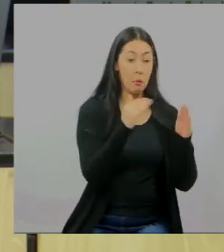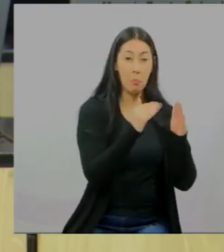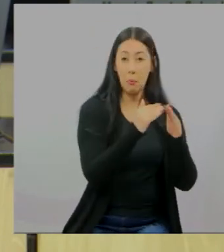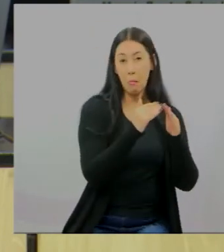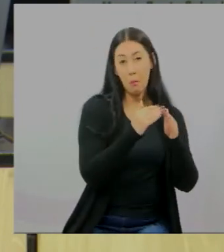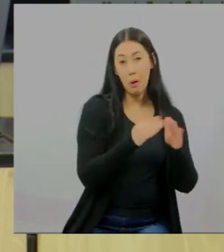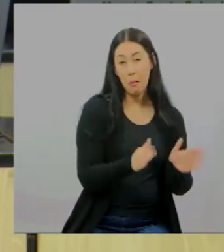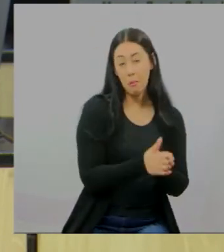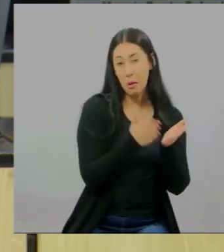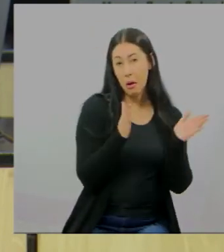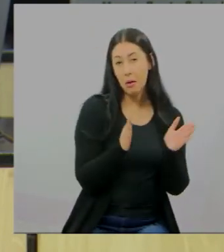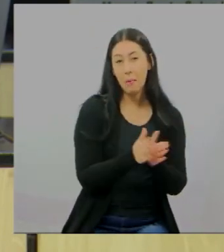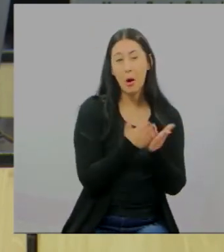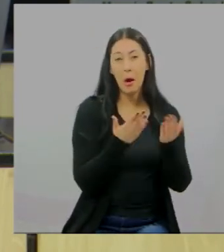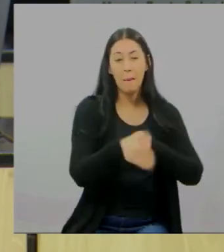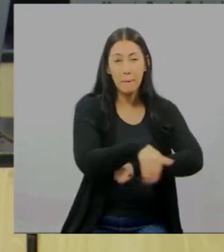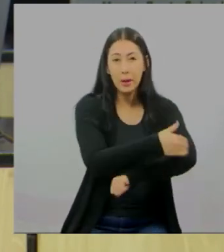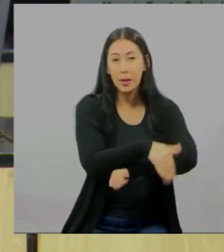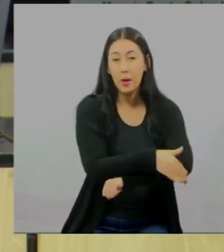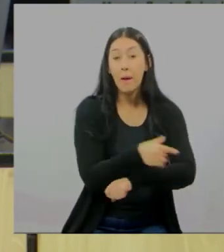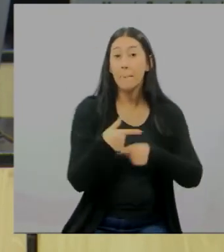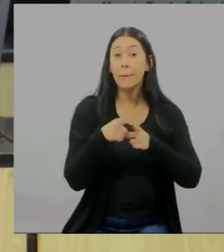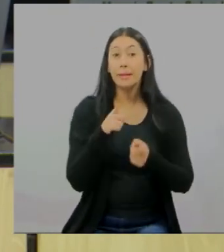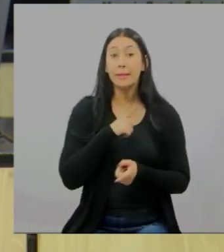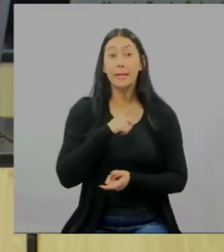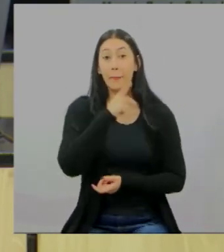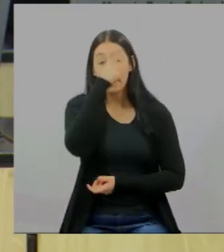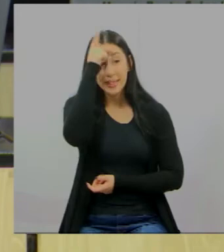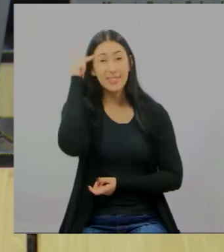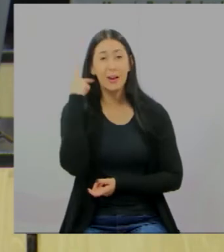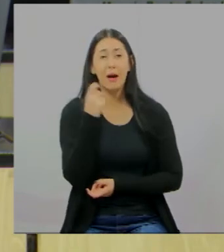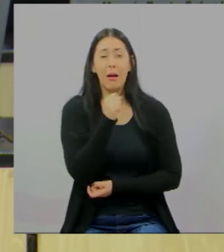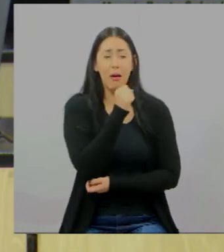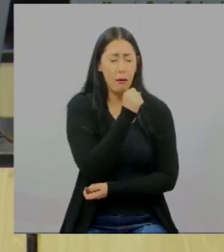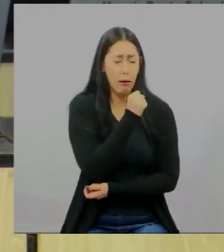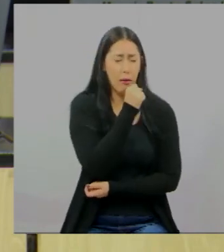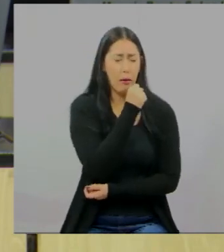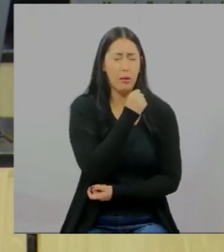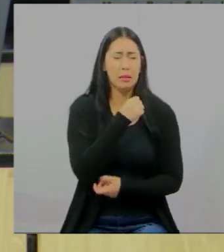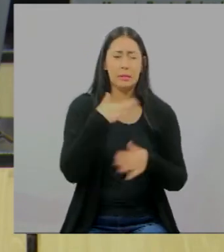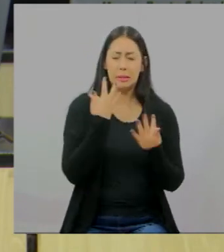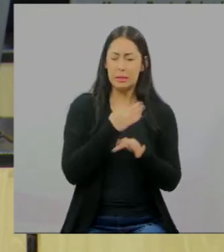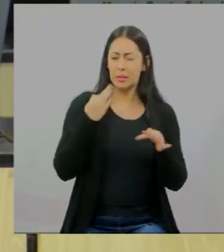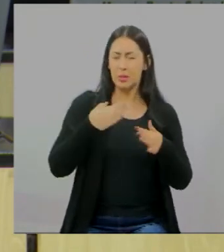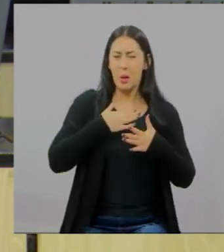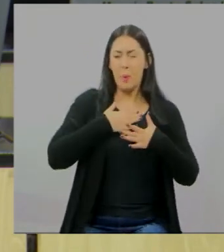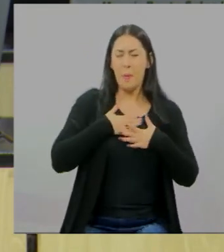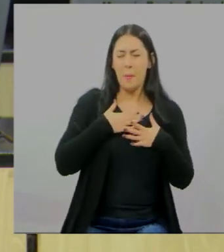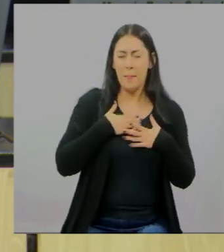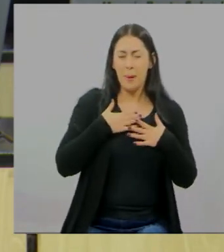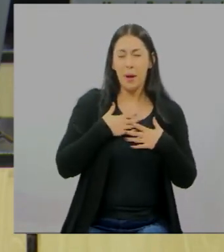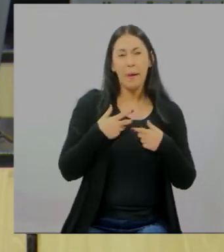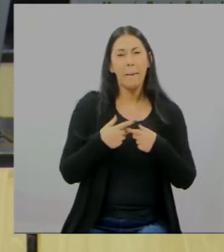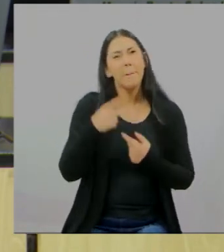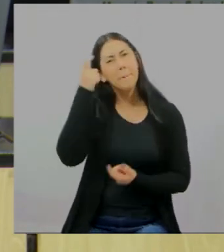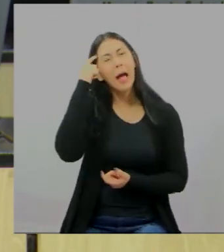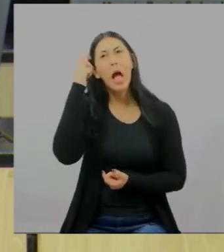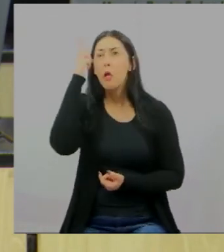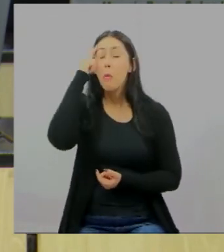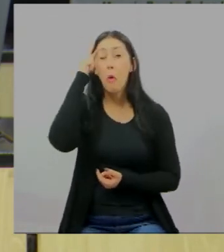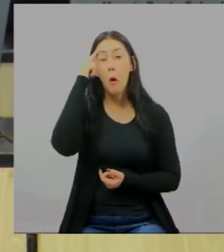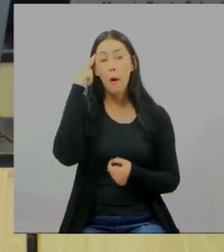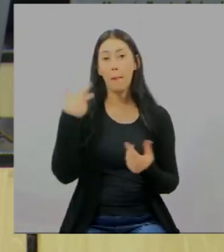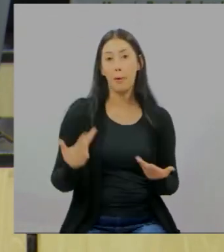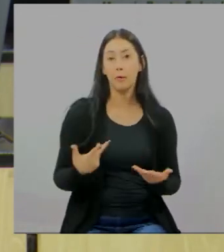apresentando tosse, febre e reclamando de dor no peito, tendo em vista que tem se tornado normal tal colocação. Considerando o trabalho